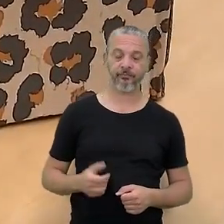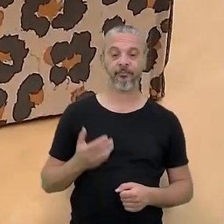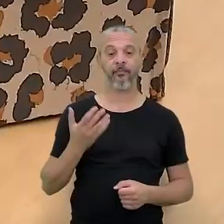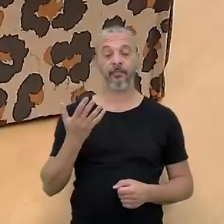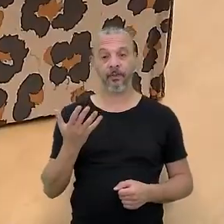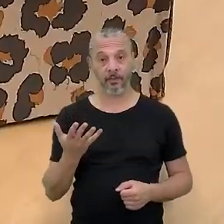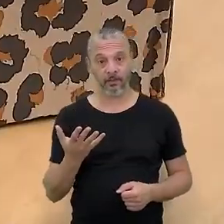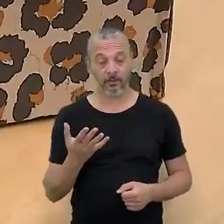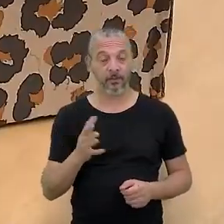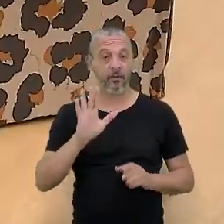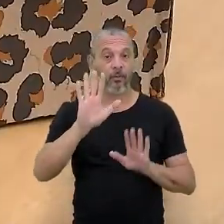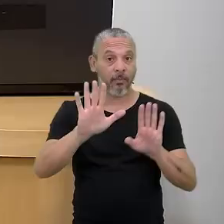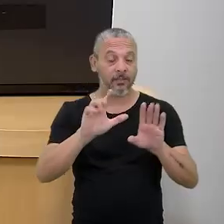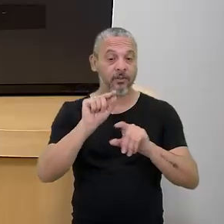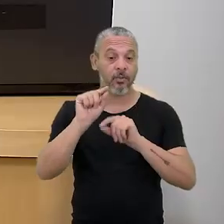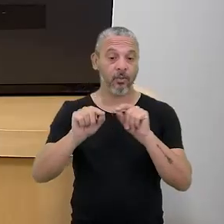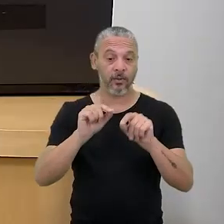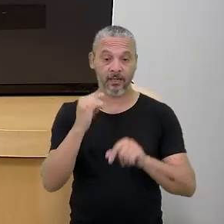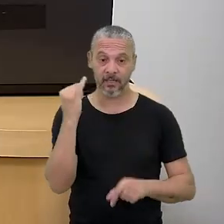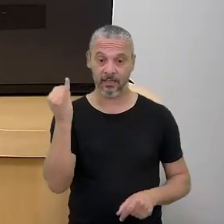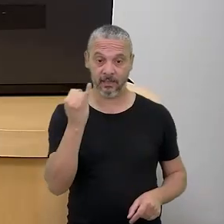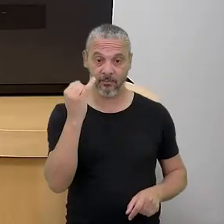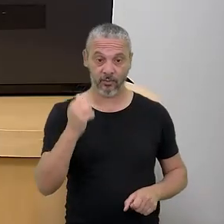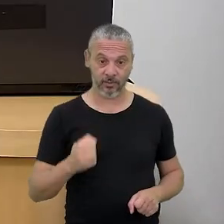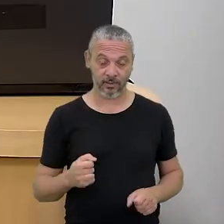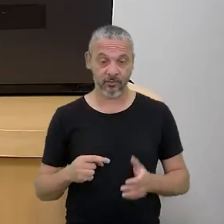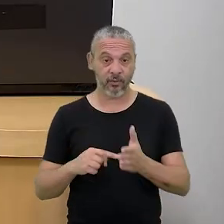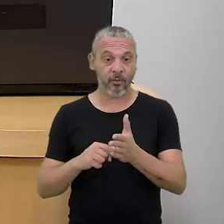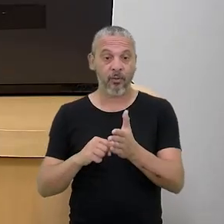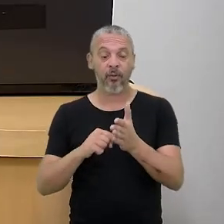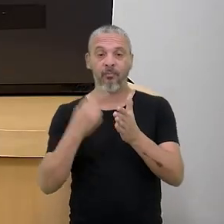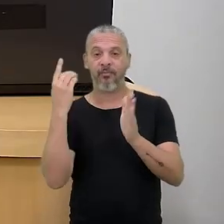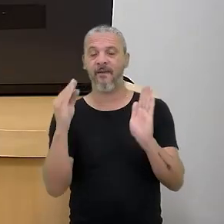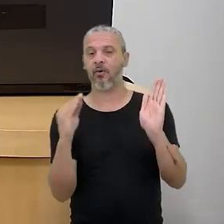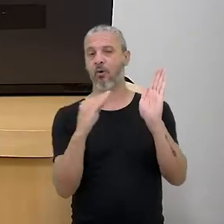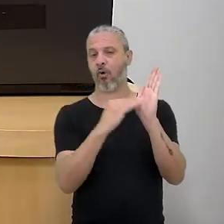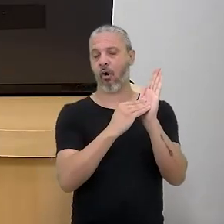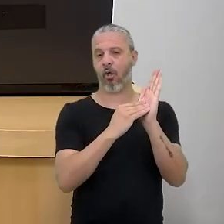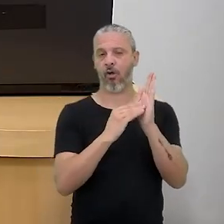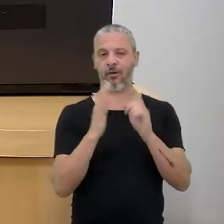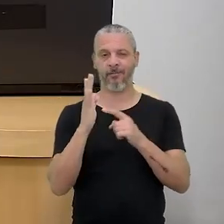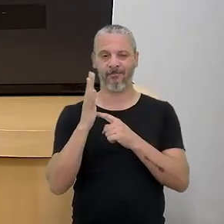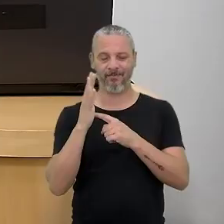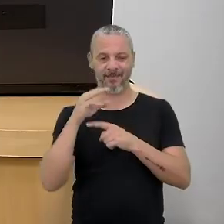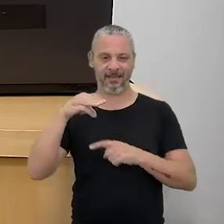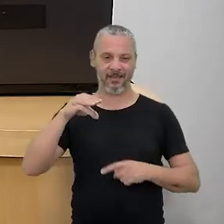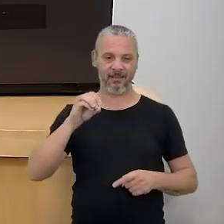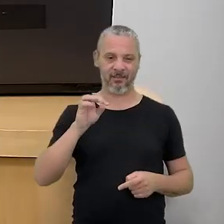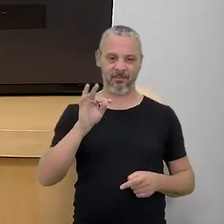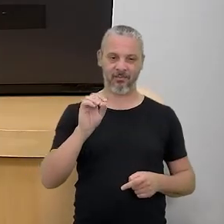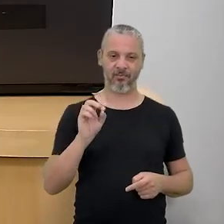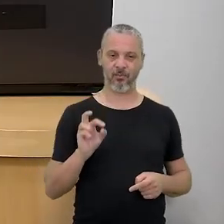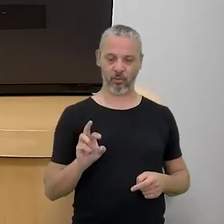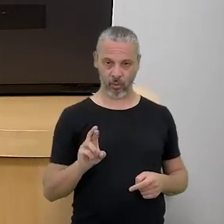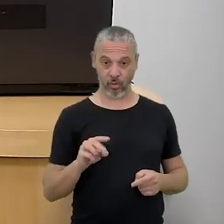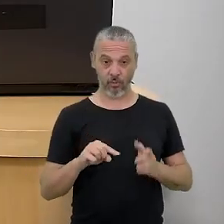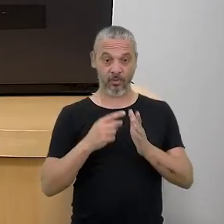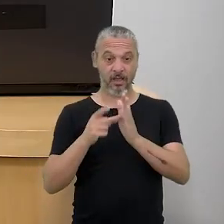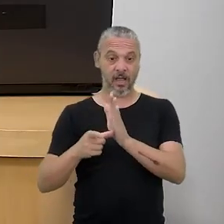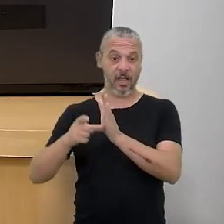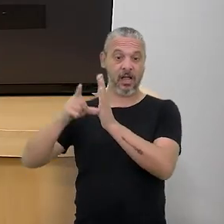colar. Eu indico que a gente pegue primeiro o servomotor e a gente passe esse